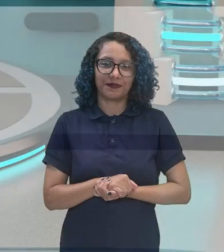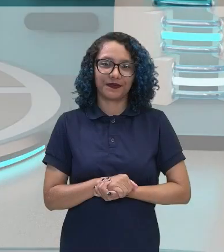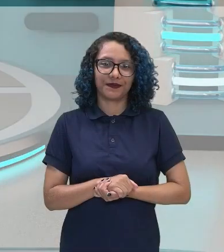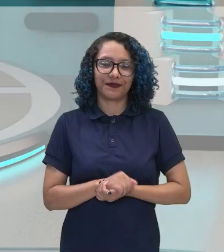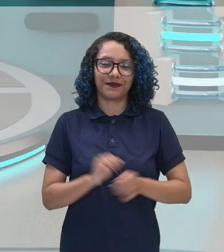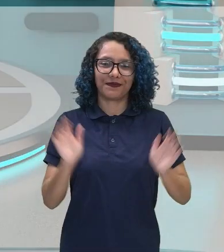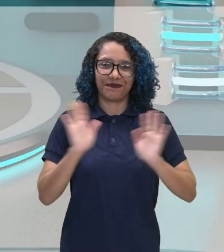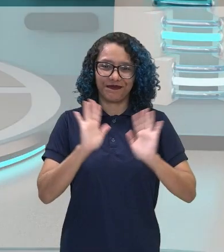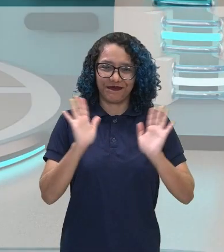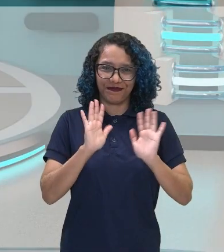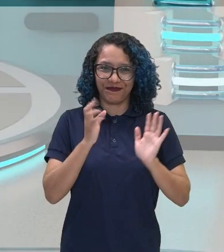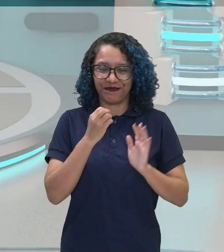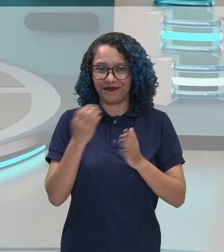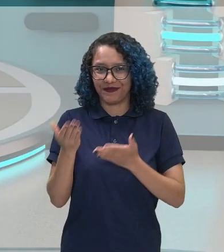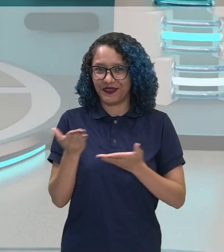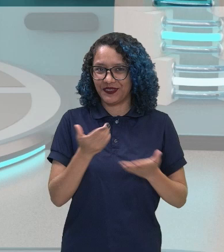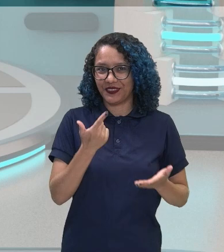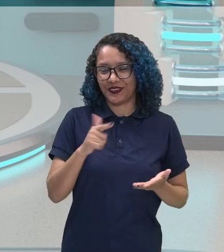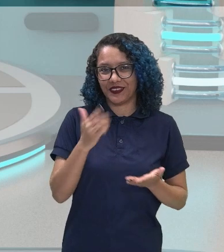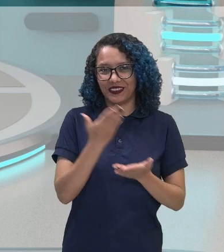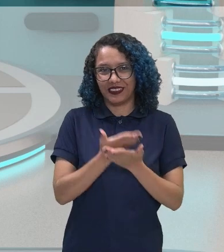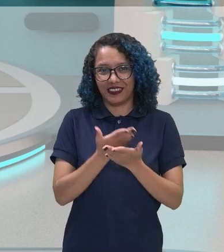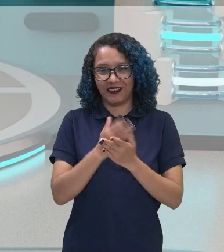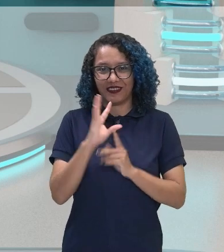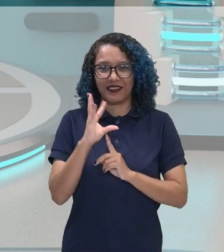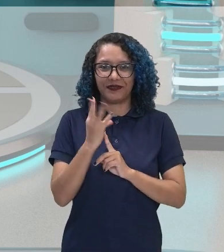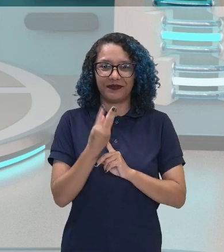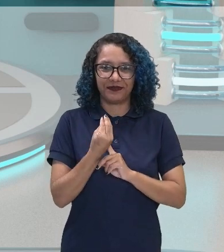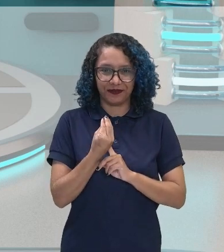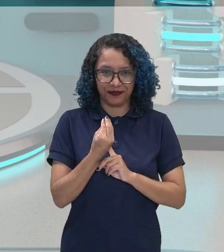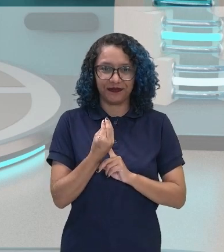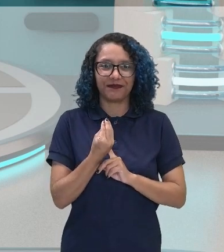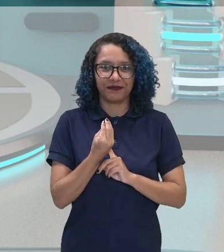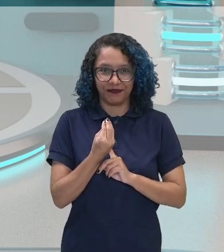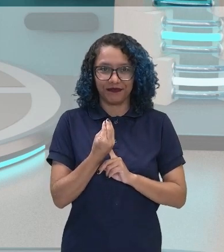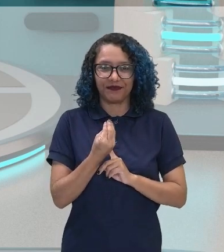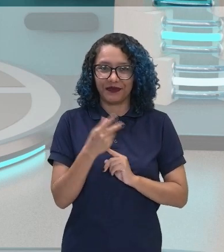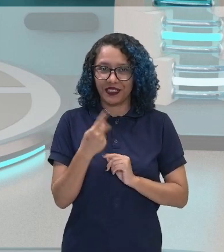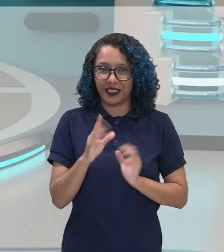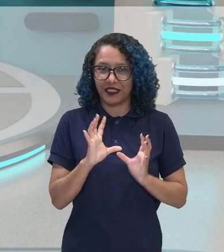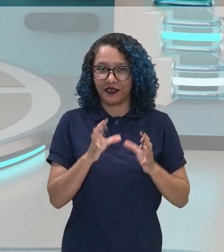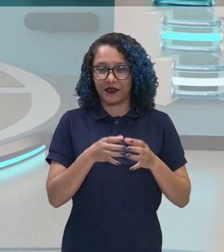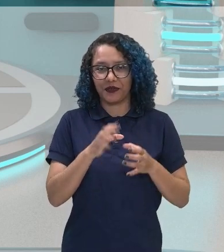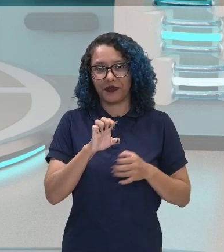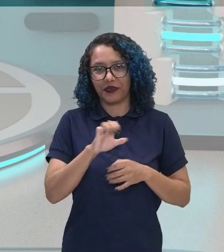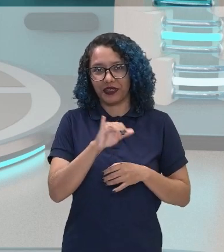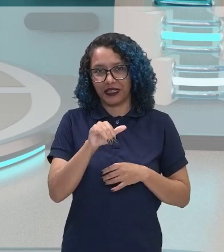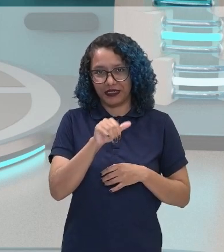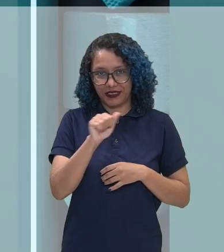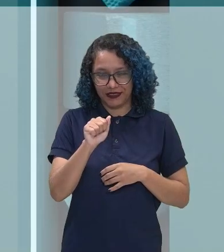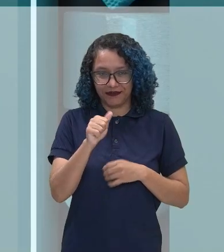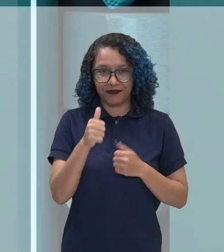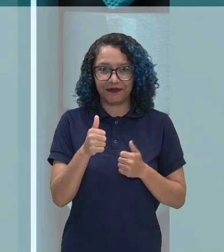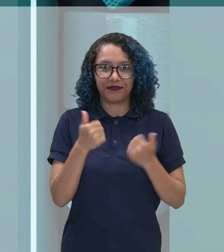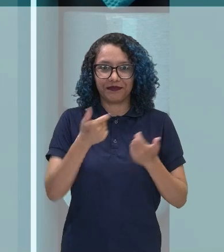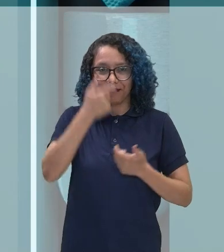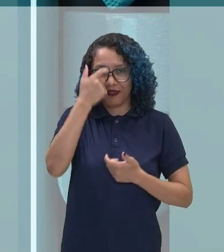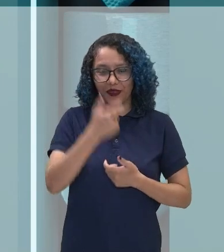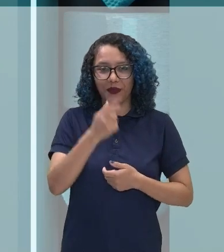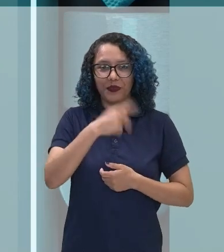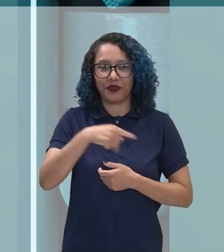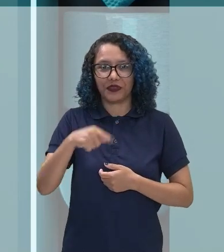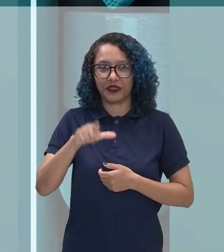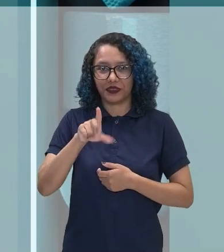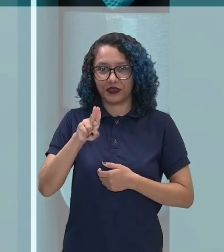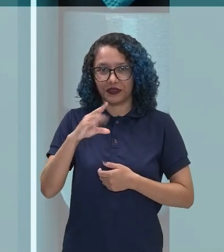Olá, sejam todos bem-vindos para mais uma aula de arte da educação de jovens e adultos da 7ª etapa. Eu sou a professora